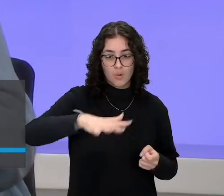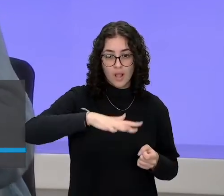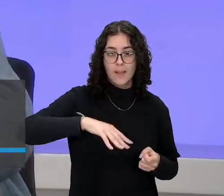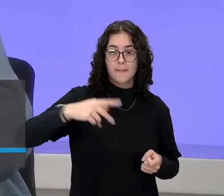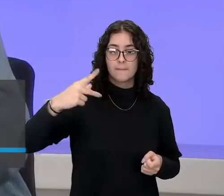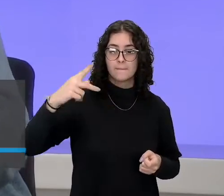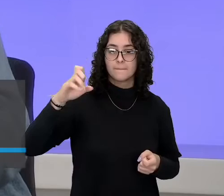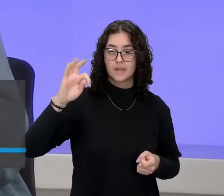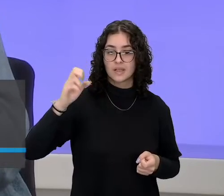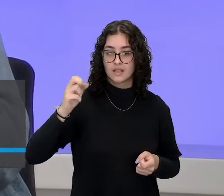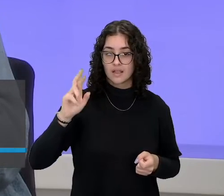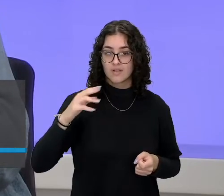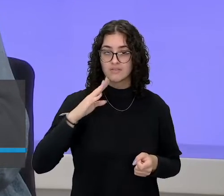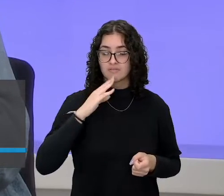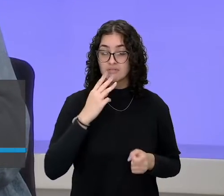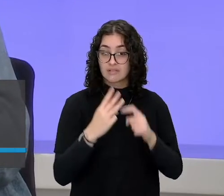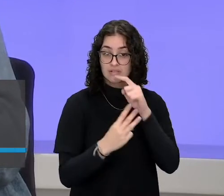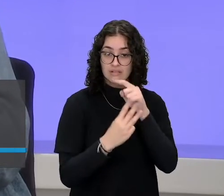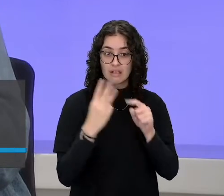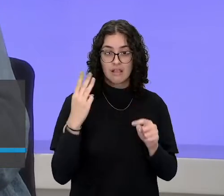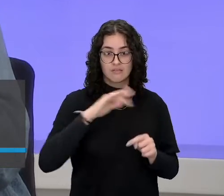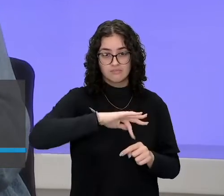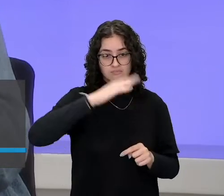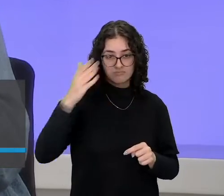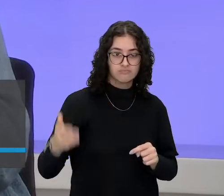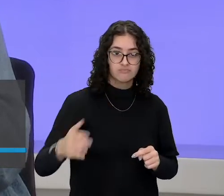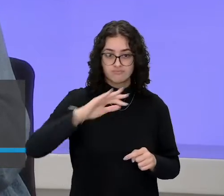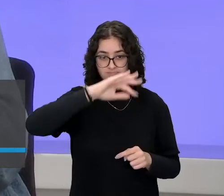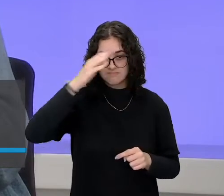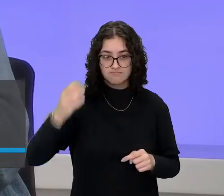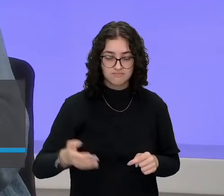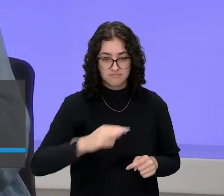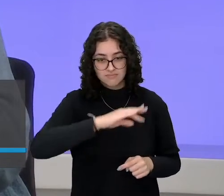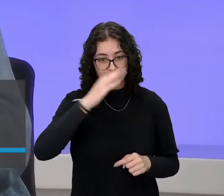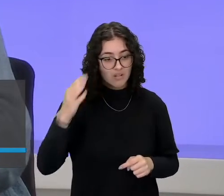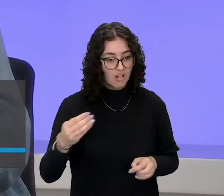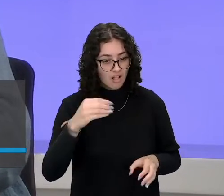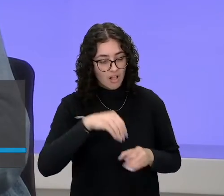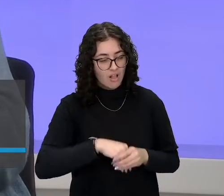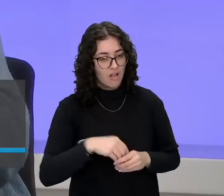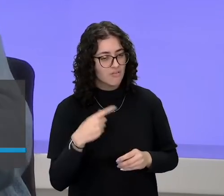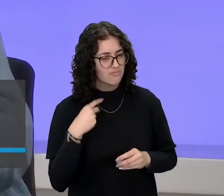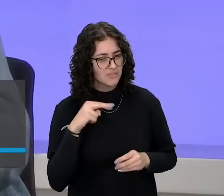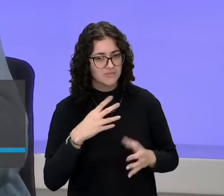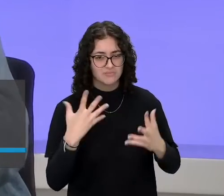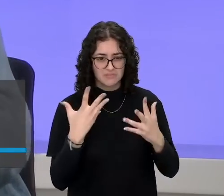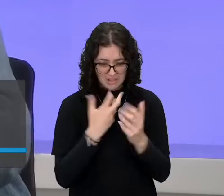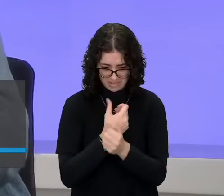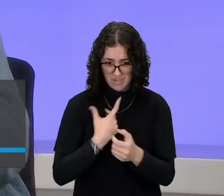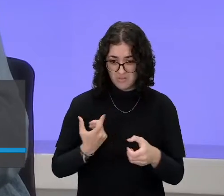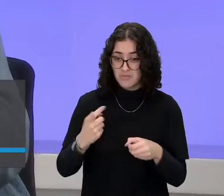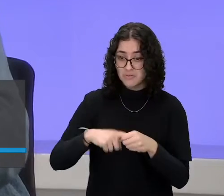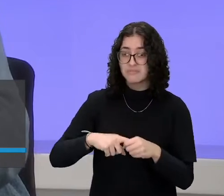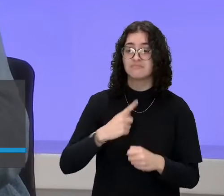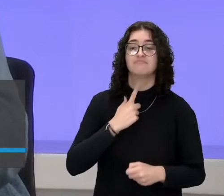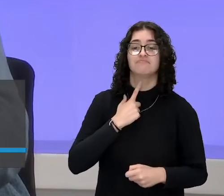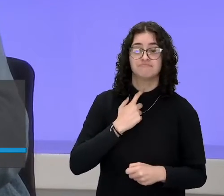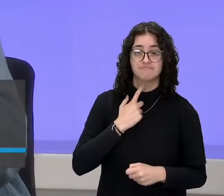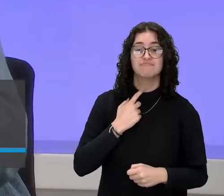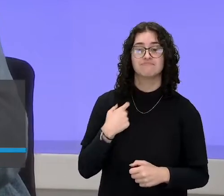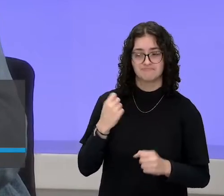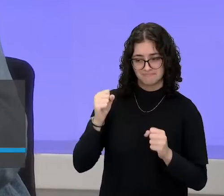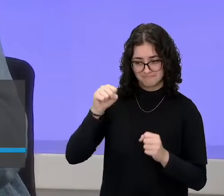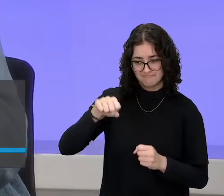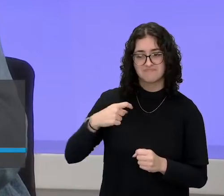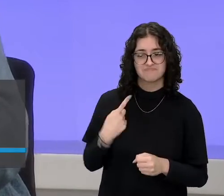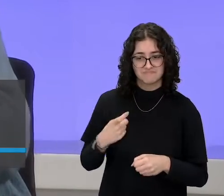si. Conheci 3 cavernas e dentro dessas 3 cavernas eu já achei maravilhoso. Quero voltar? Quero, né? E vou voltar,